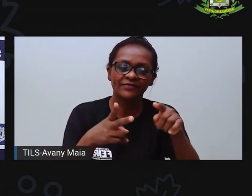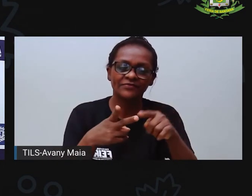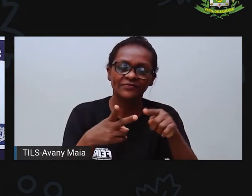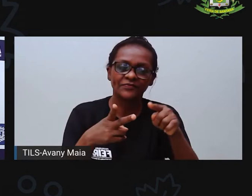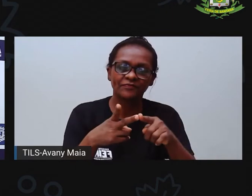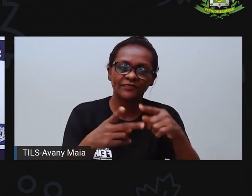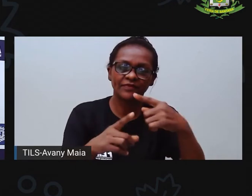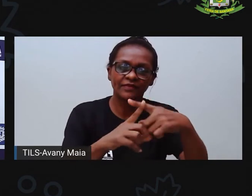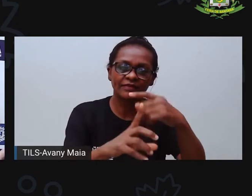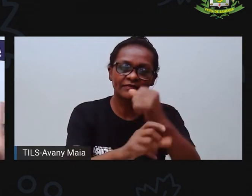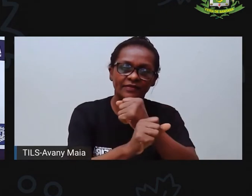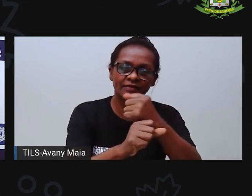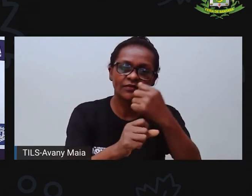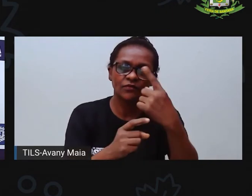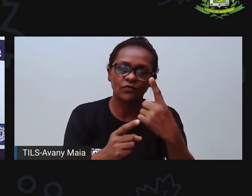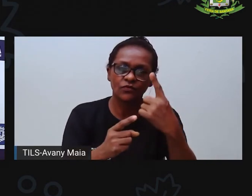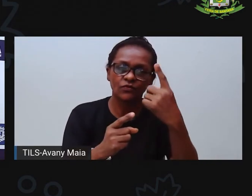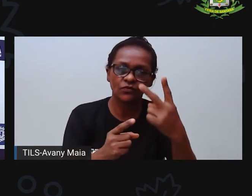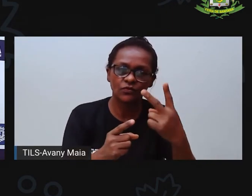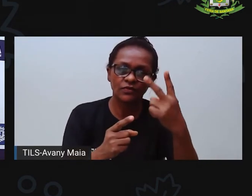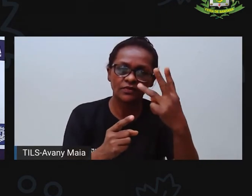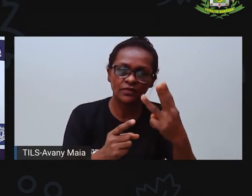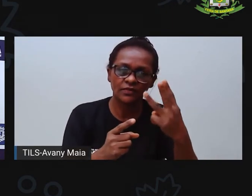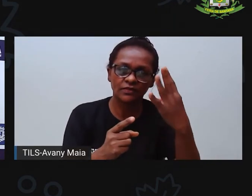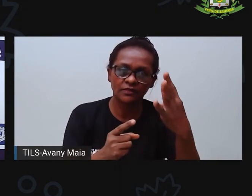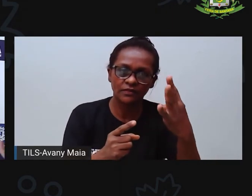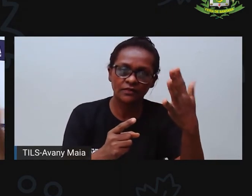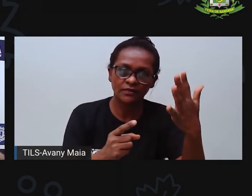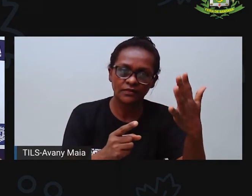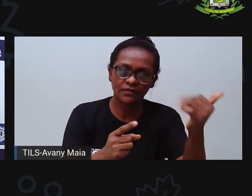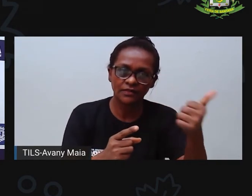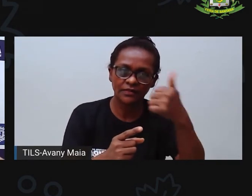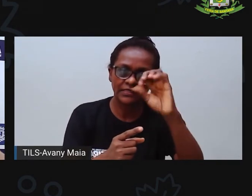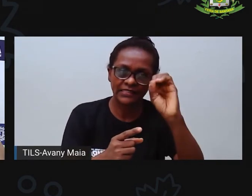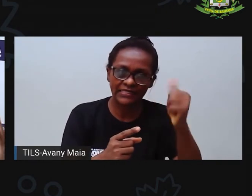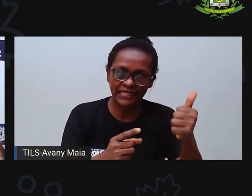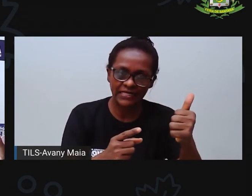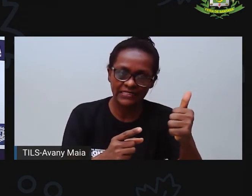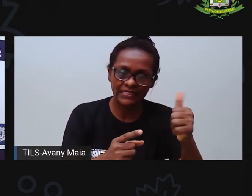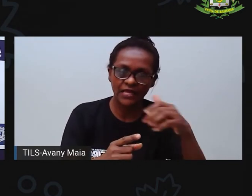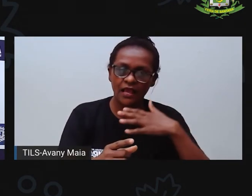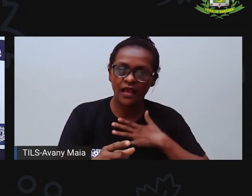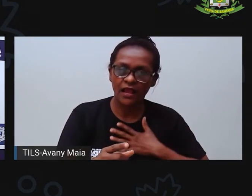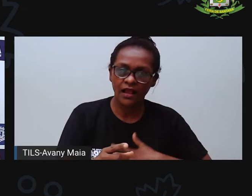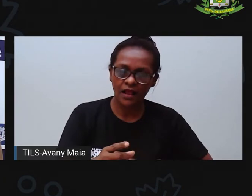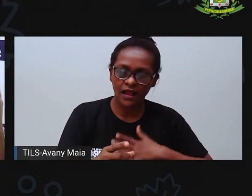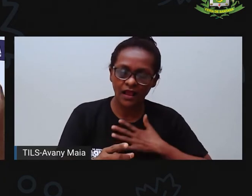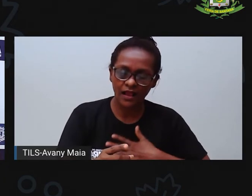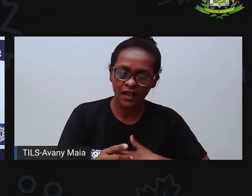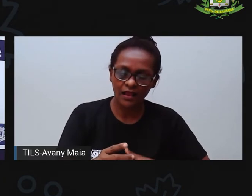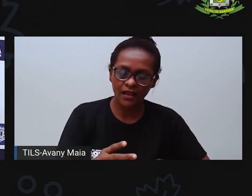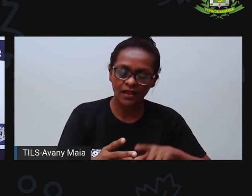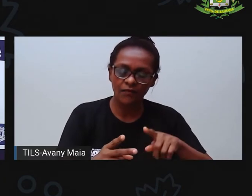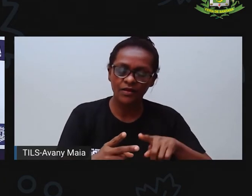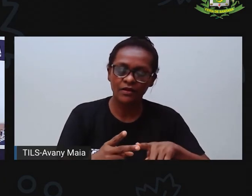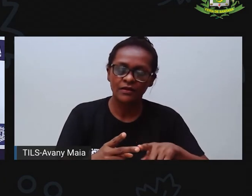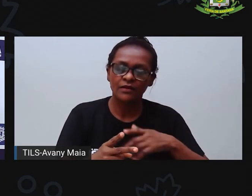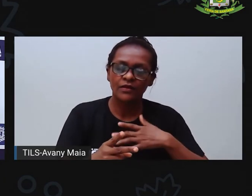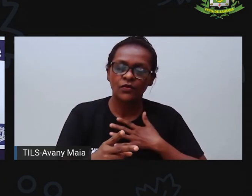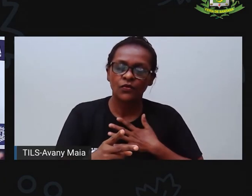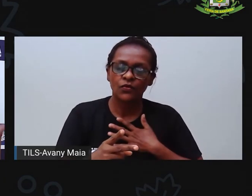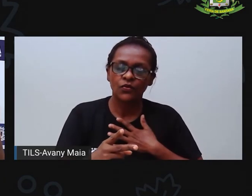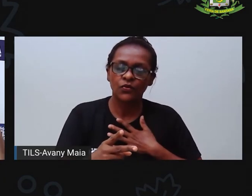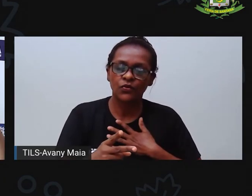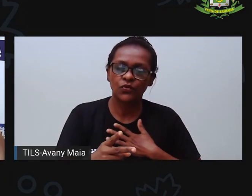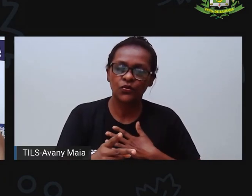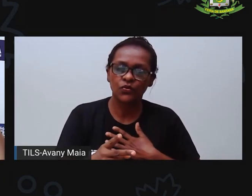10. Quem já ouviu isso, conte até 10 e se acalme, né? Porque quando a gente dá um tempo, ó, e respira,